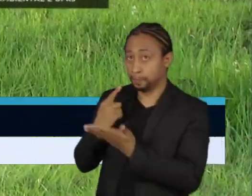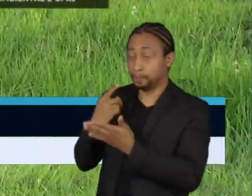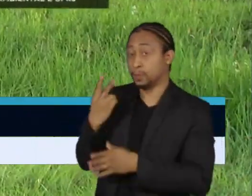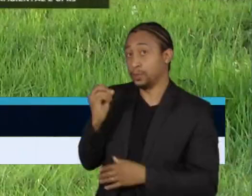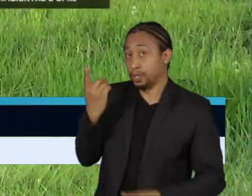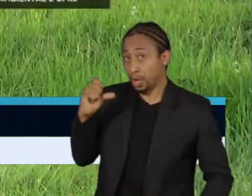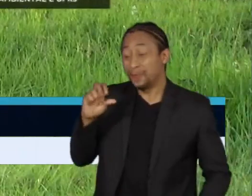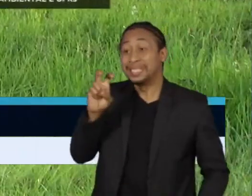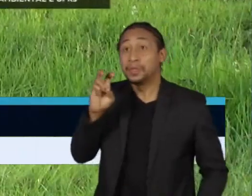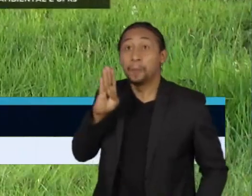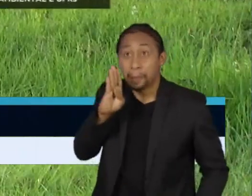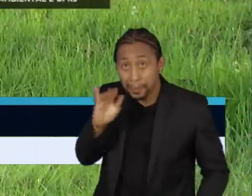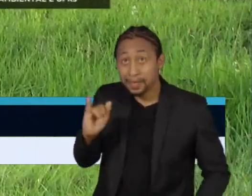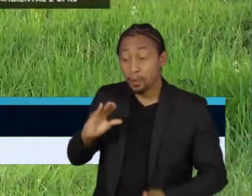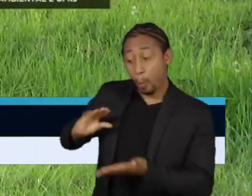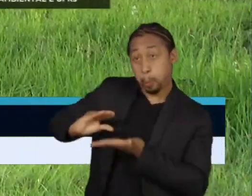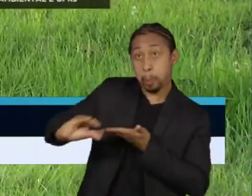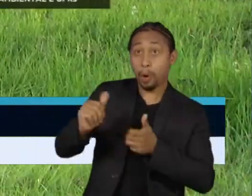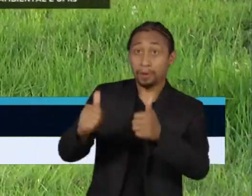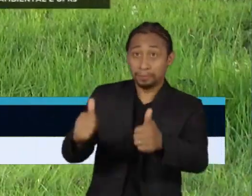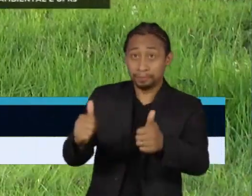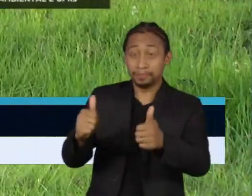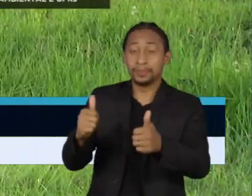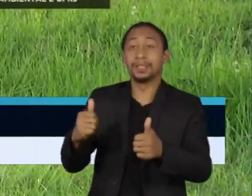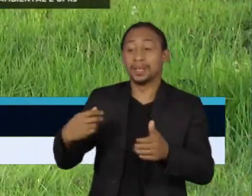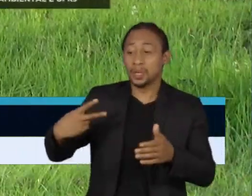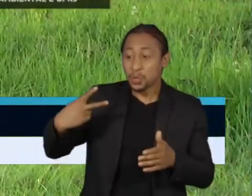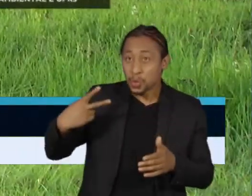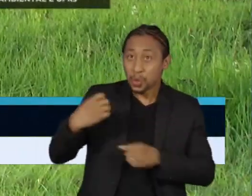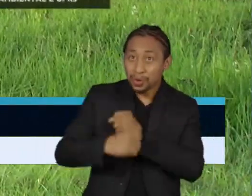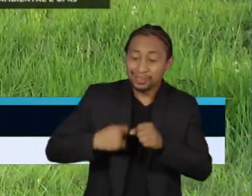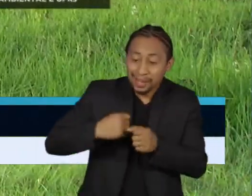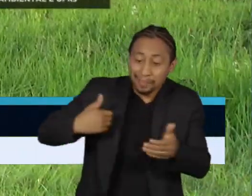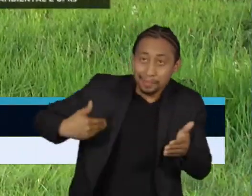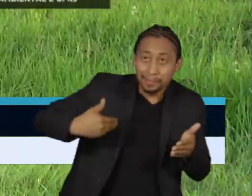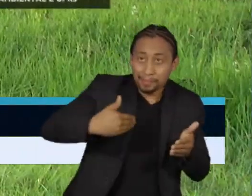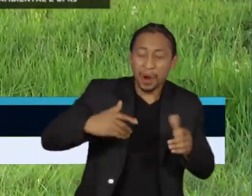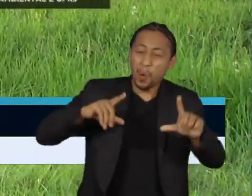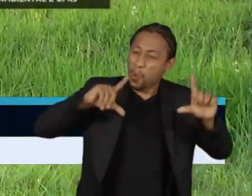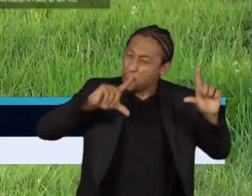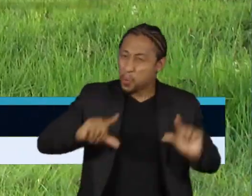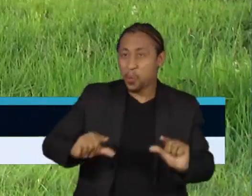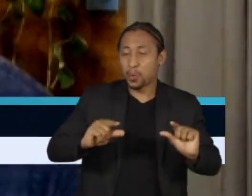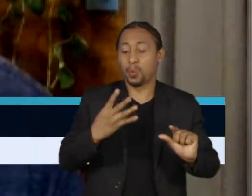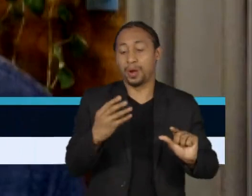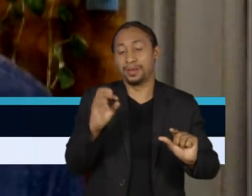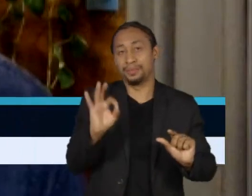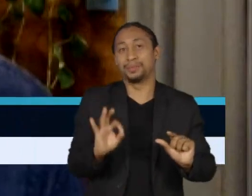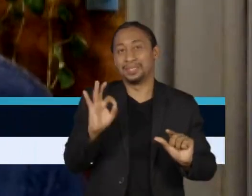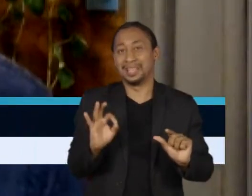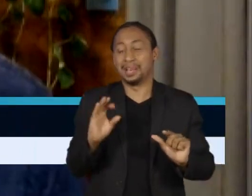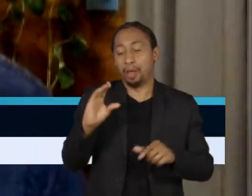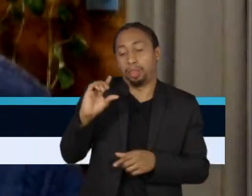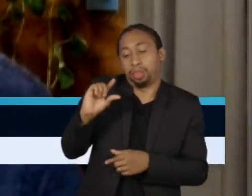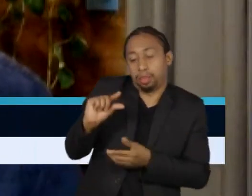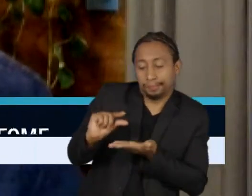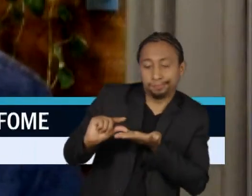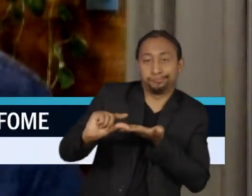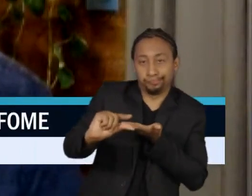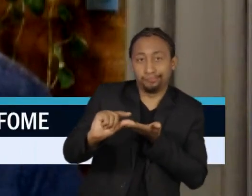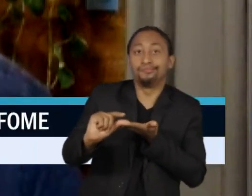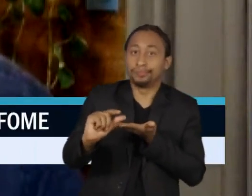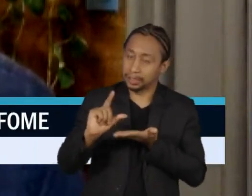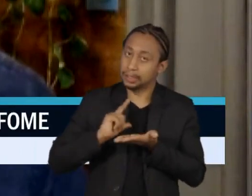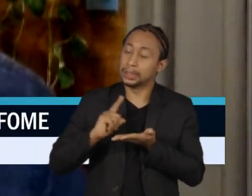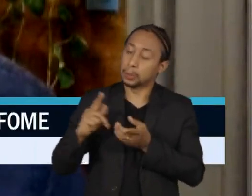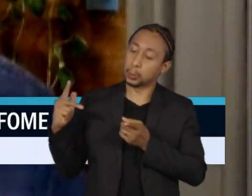de reais. Nos 2 anos seguintes, os cortes de verbas já chegavam a 40%. A gente tinha uma situação que era mais ou menos